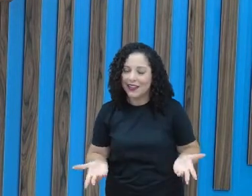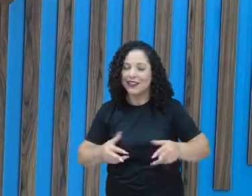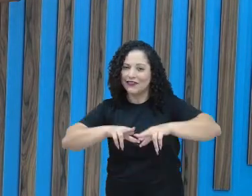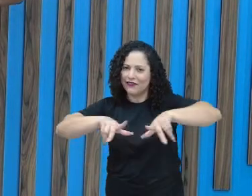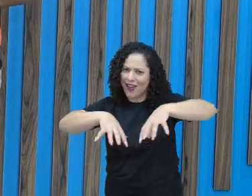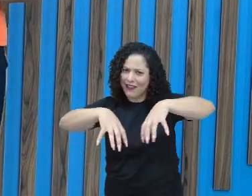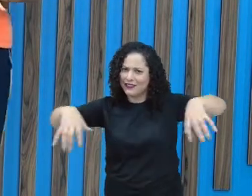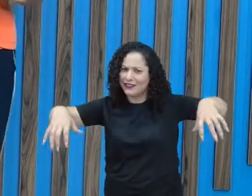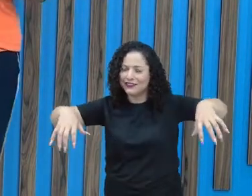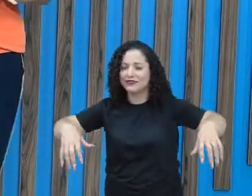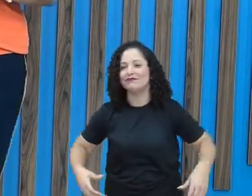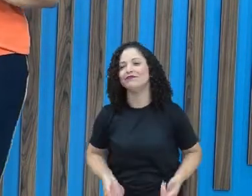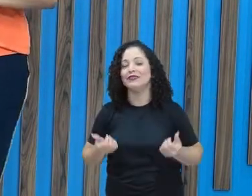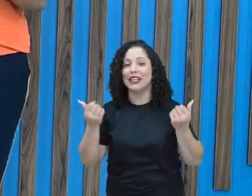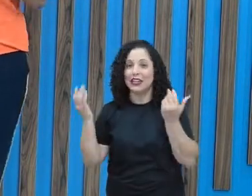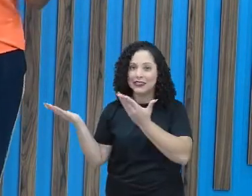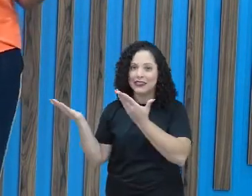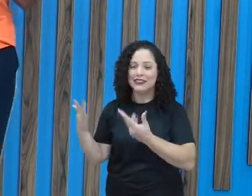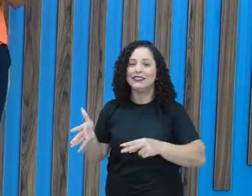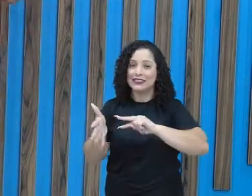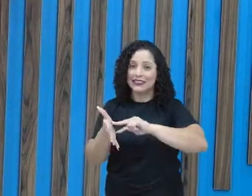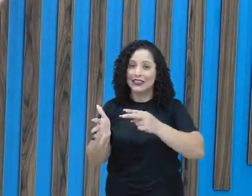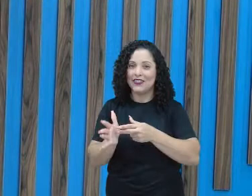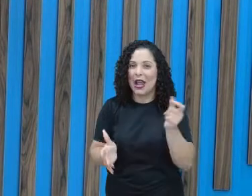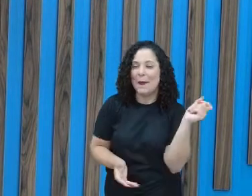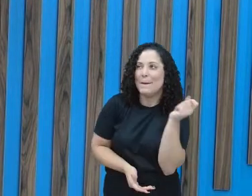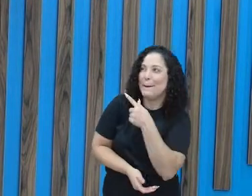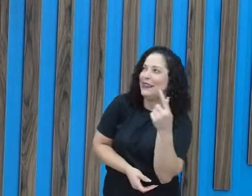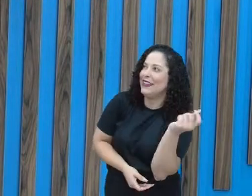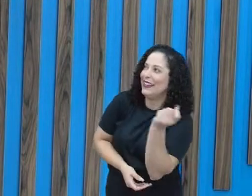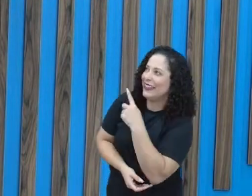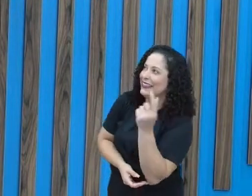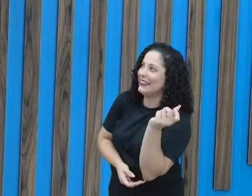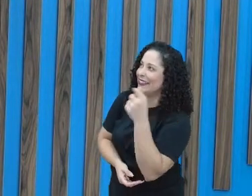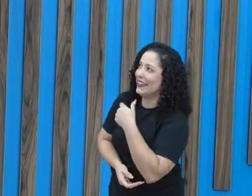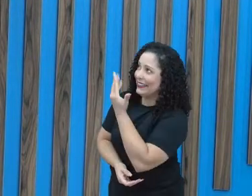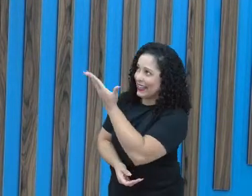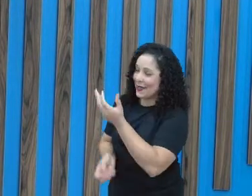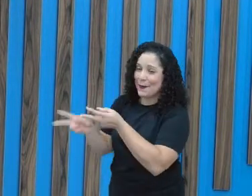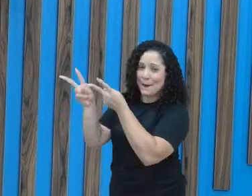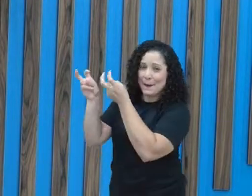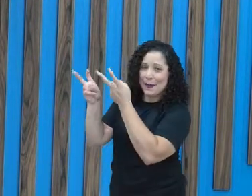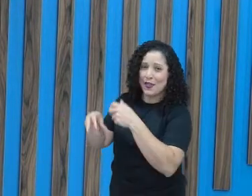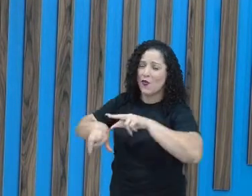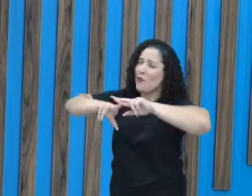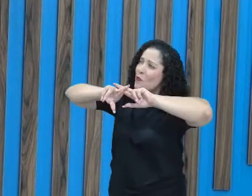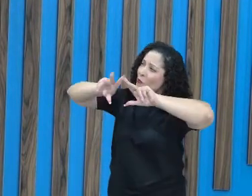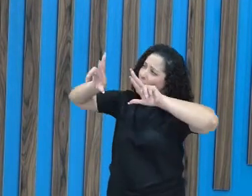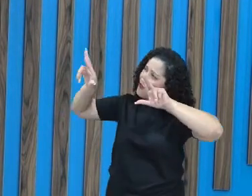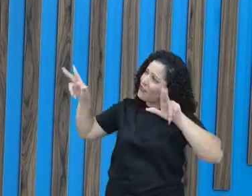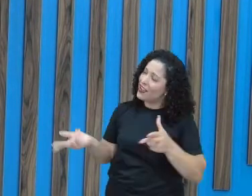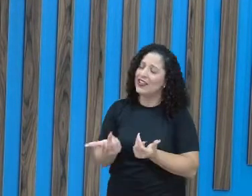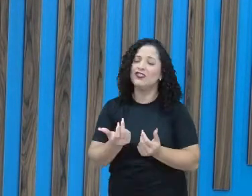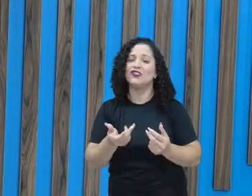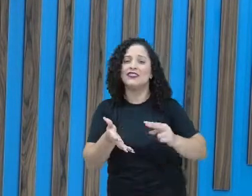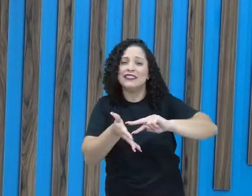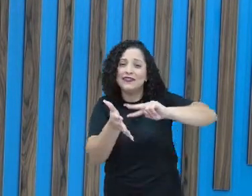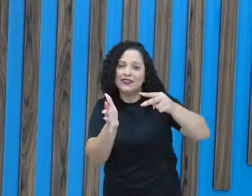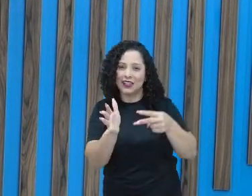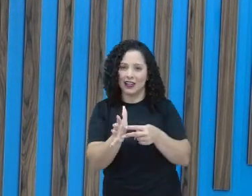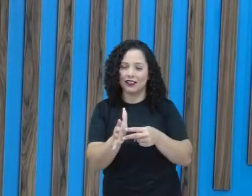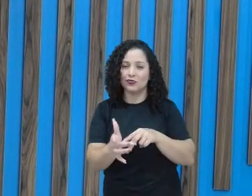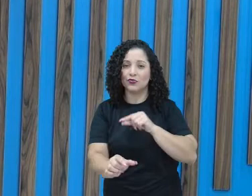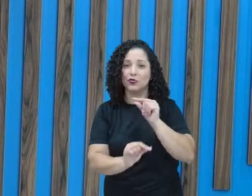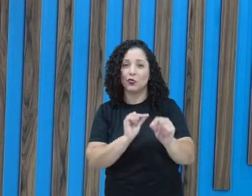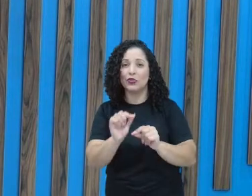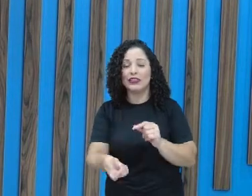Isso. E aí a graça é justamente a gente observar a pluralidade de sentidos, o que faz da